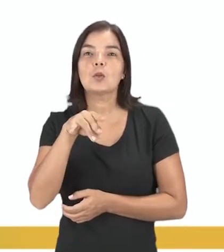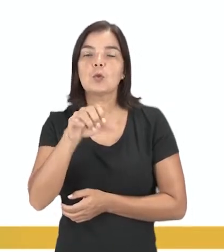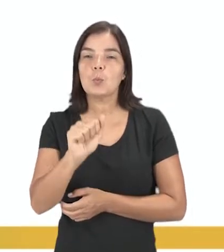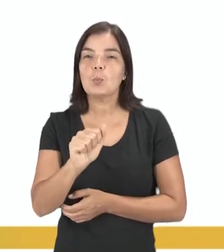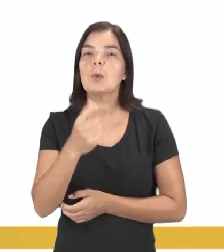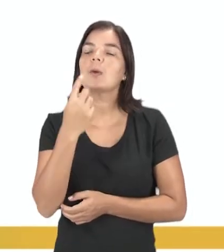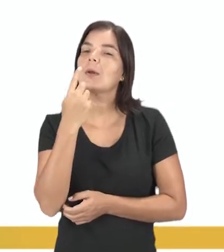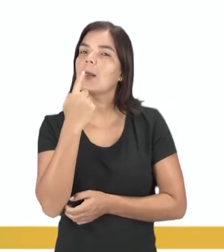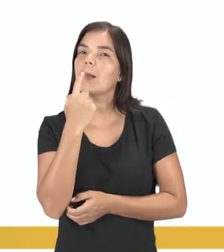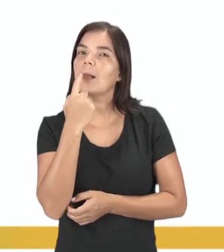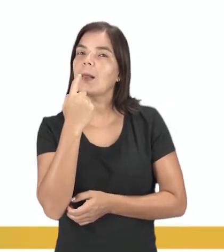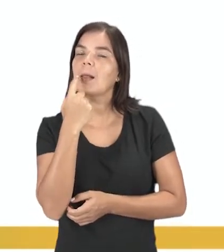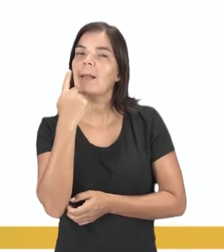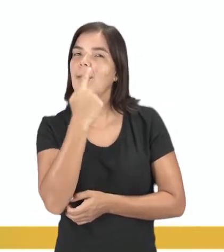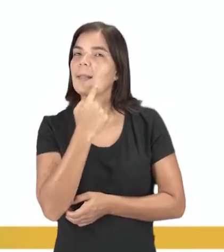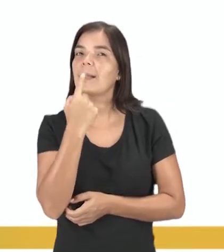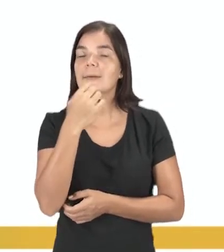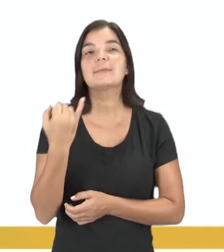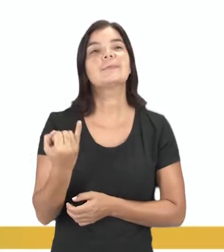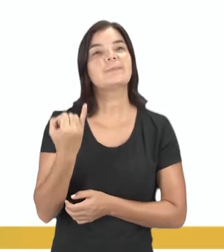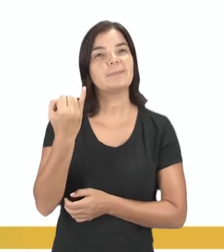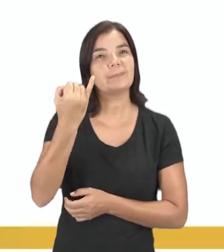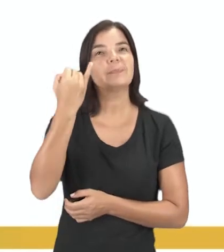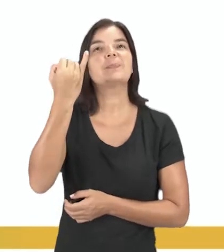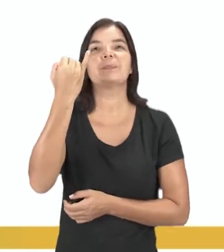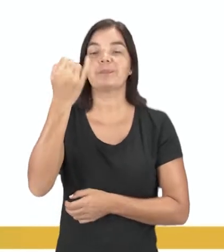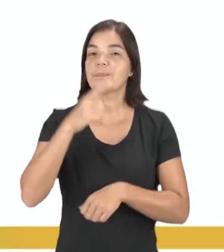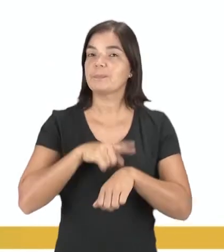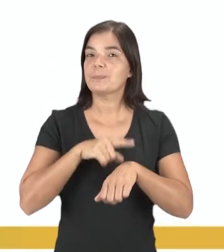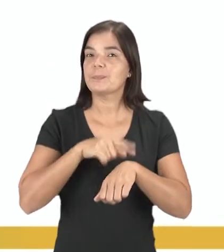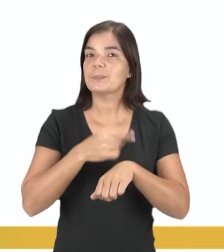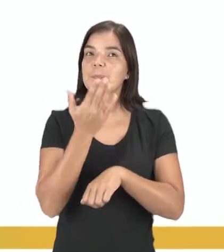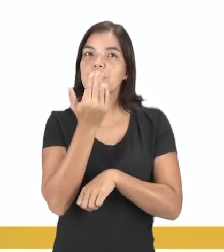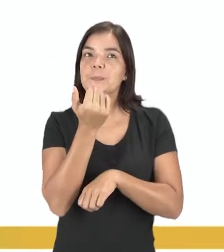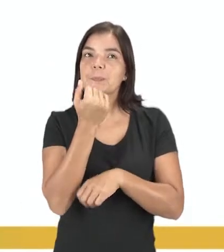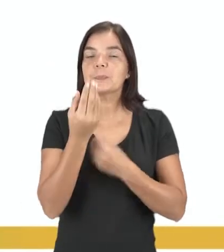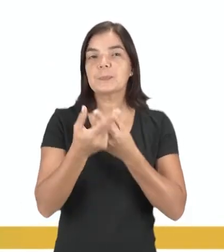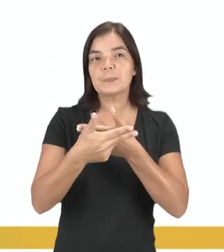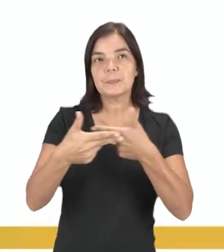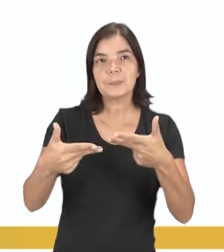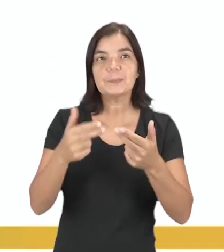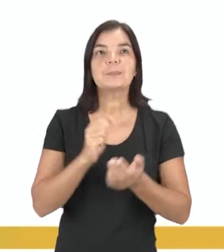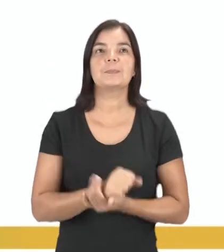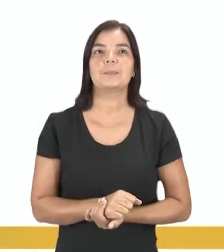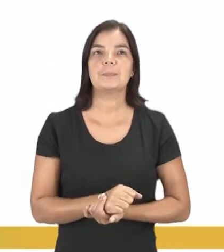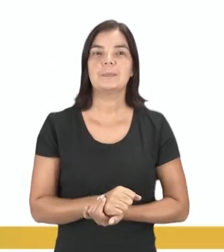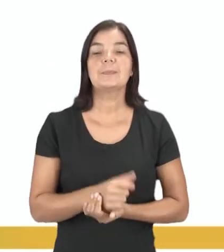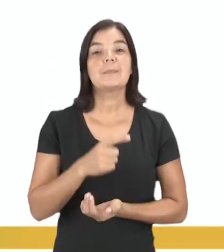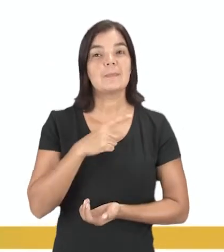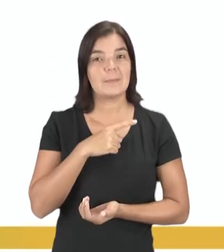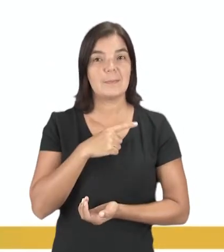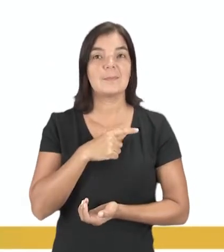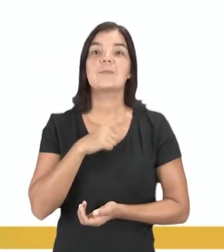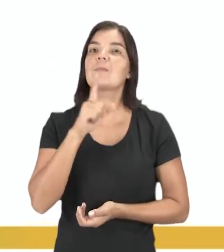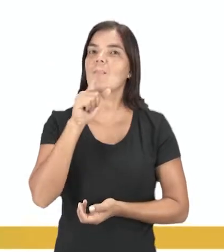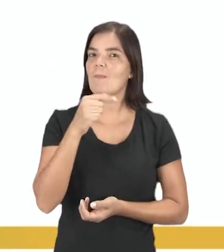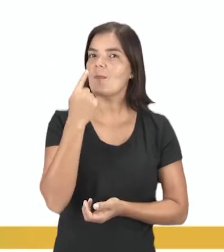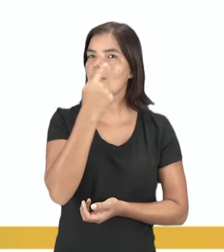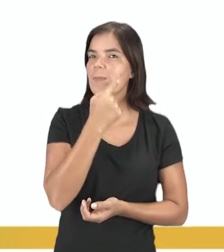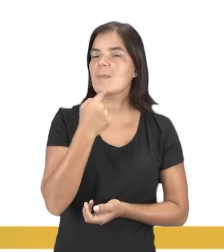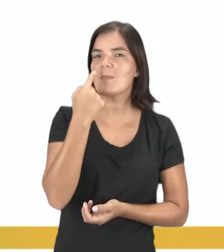é a língua? A língua é um órgão muito importante na hora da degustação dos alimentos. Ele é um